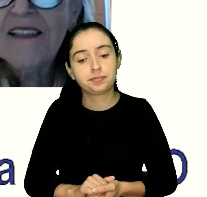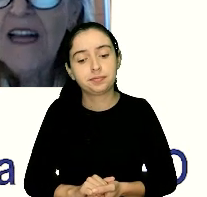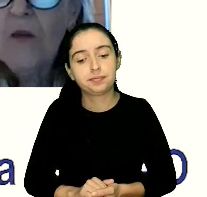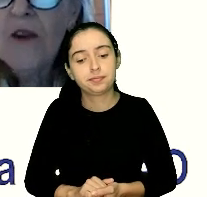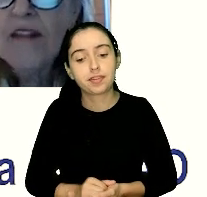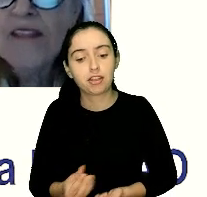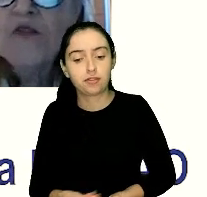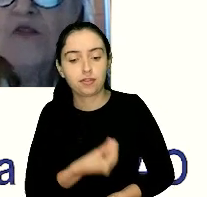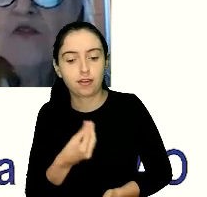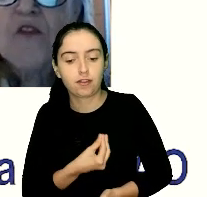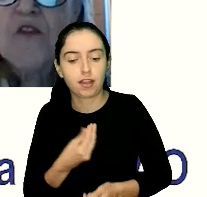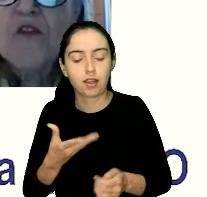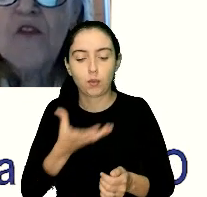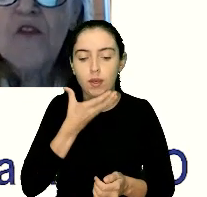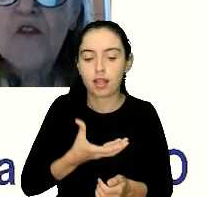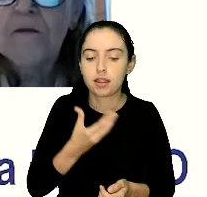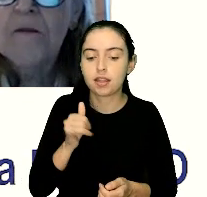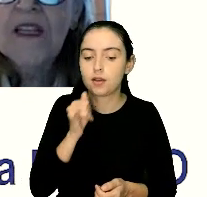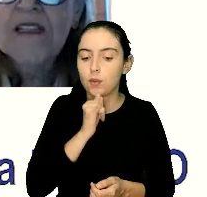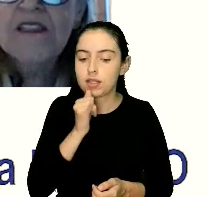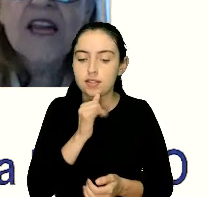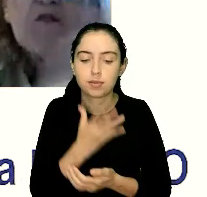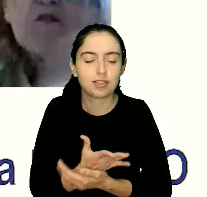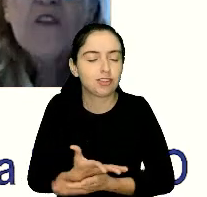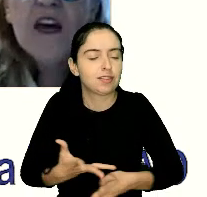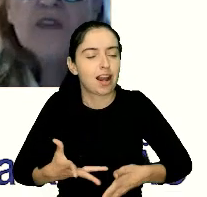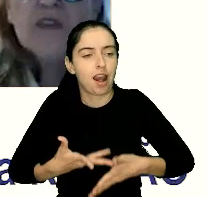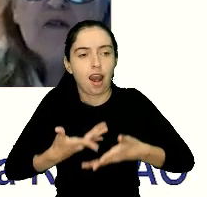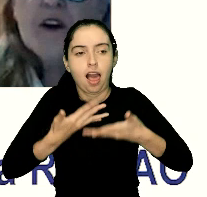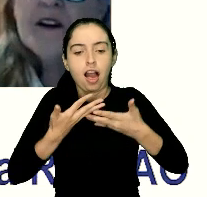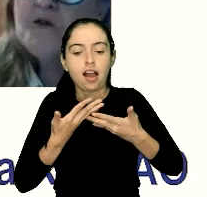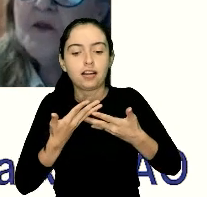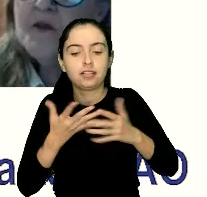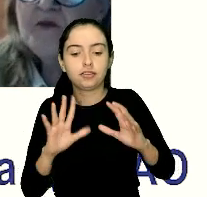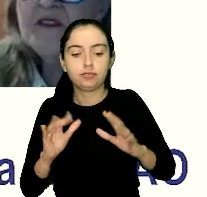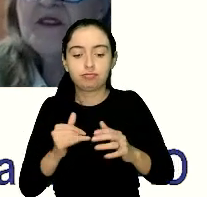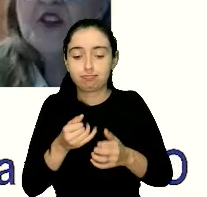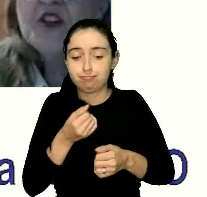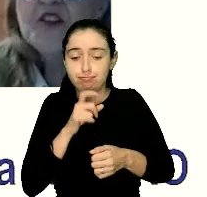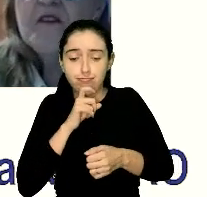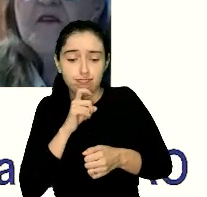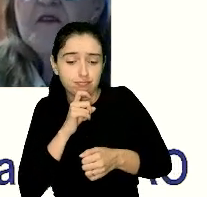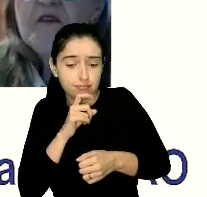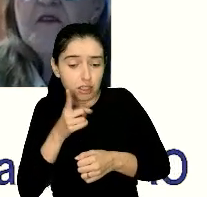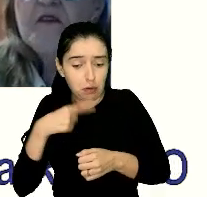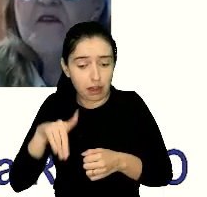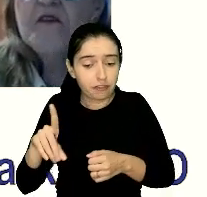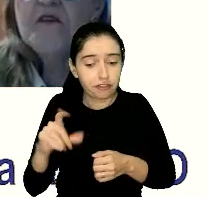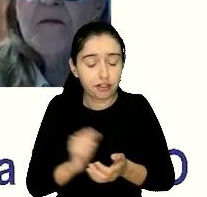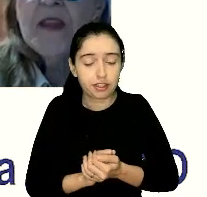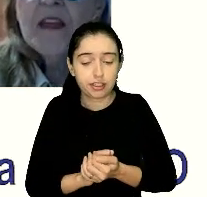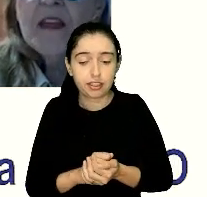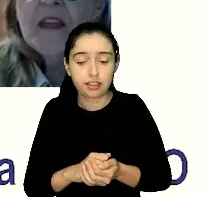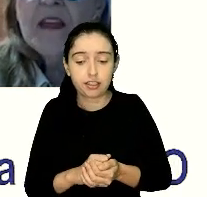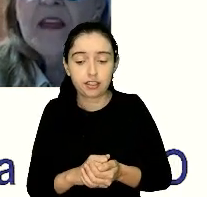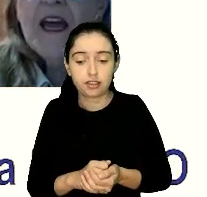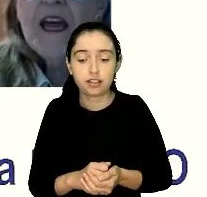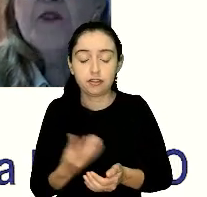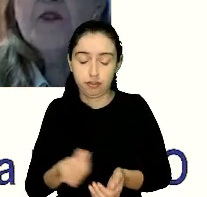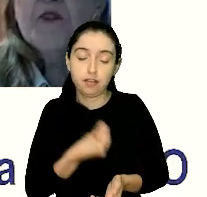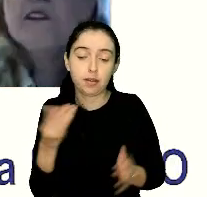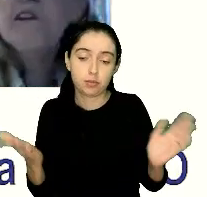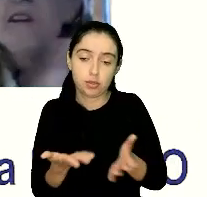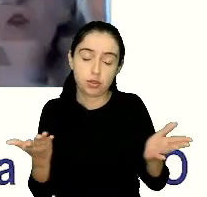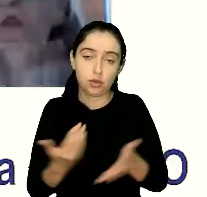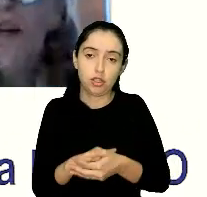Viver o Natal, por exemplo, de forma intensa. Se está inverno lá fora, como é a situação que a gente vive hoje,